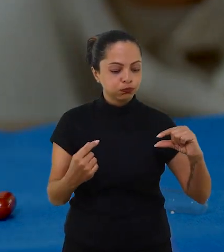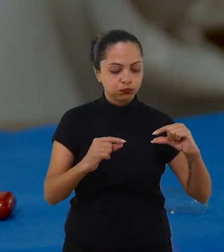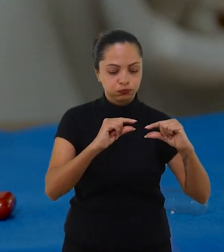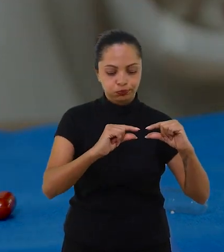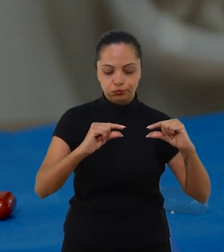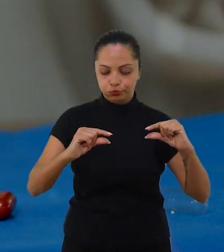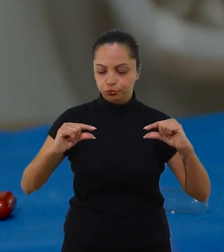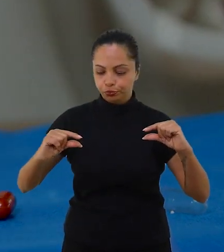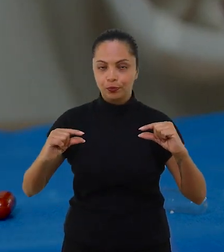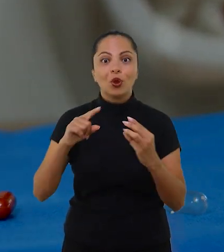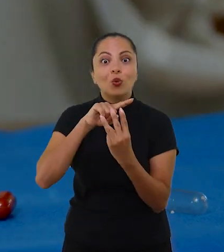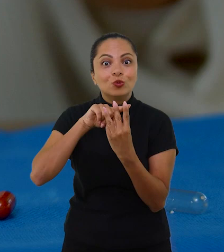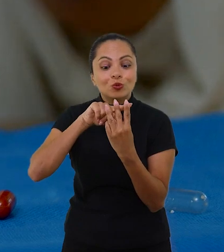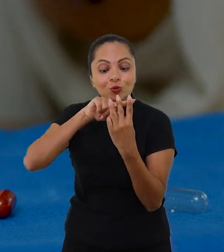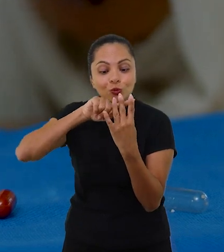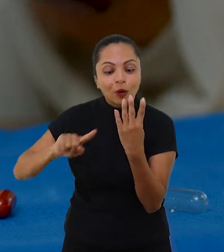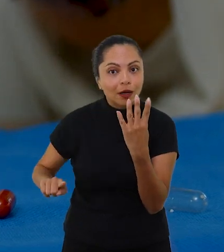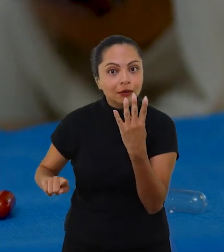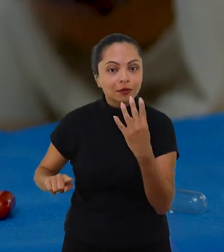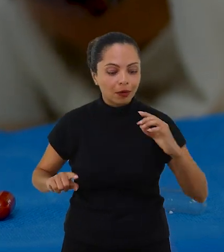igual nos 4 copinhos.